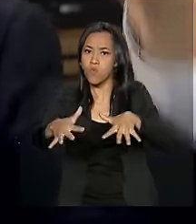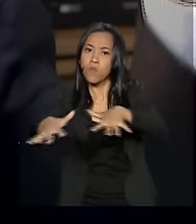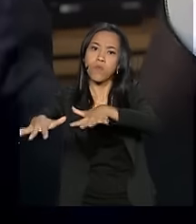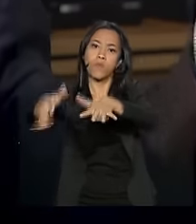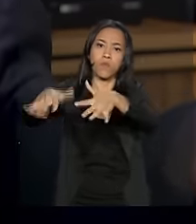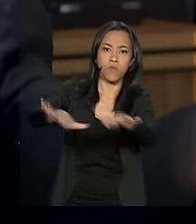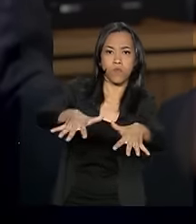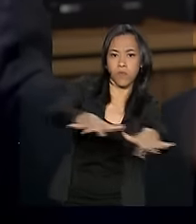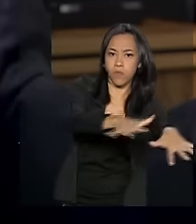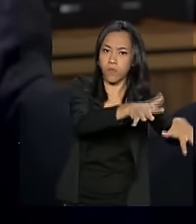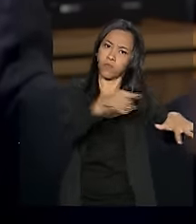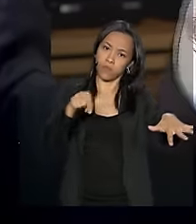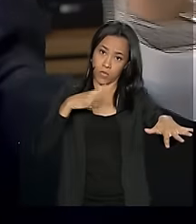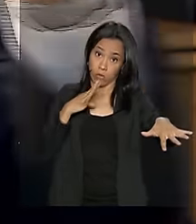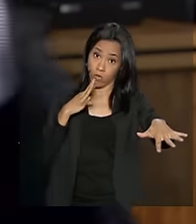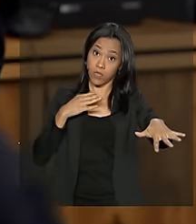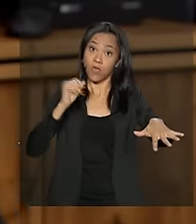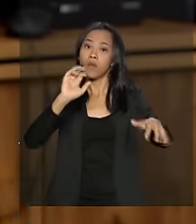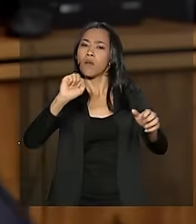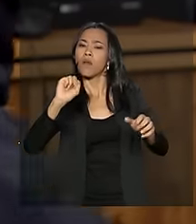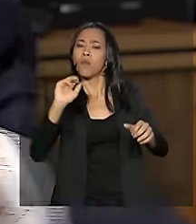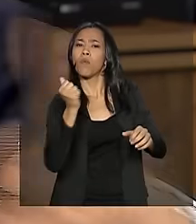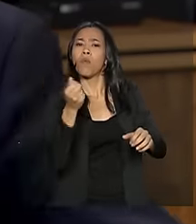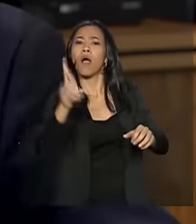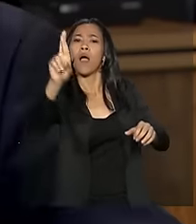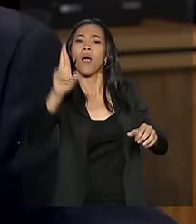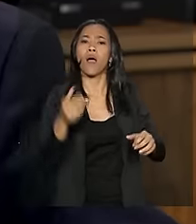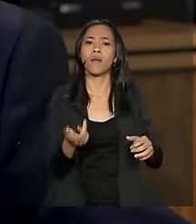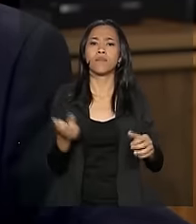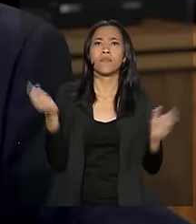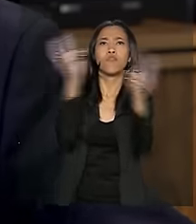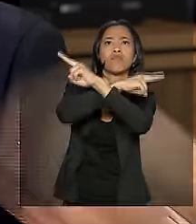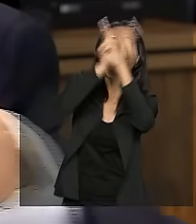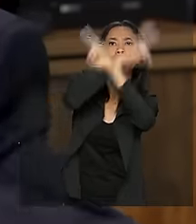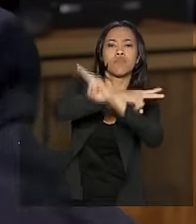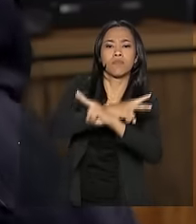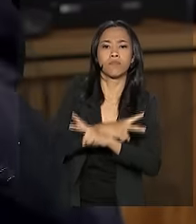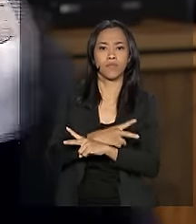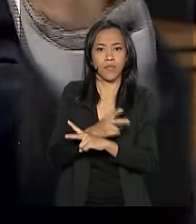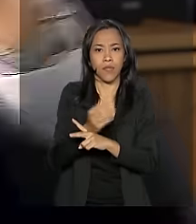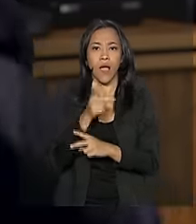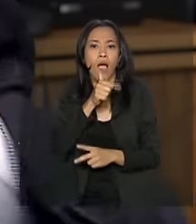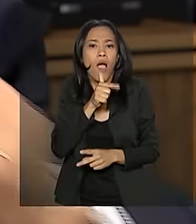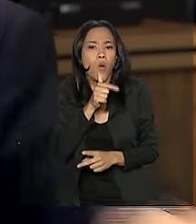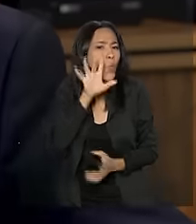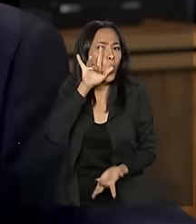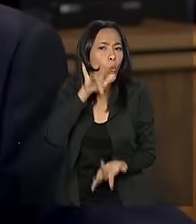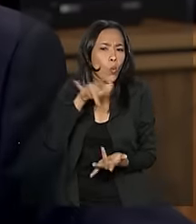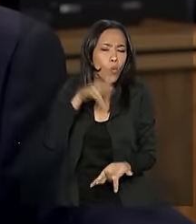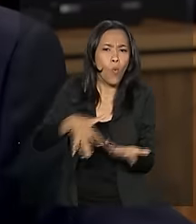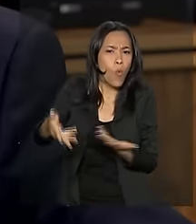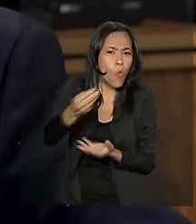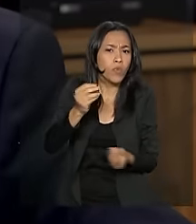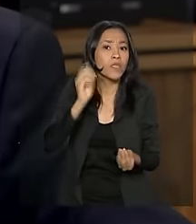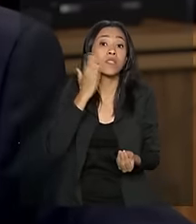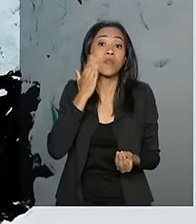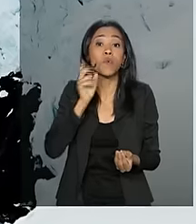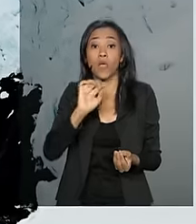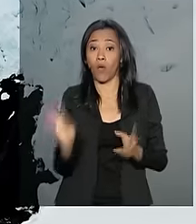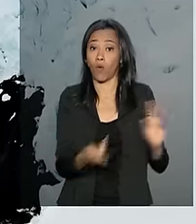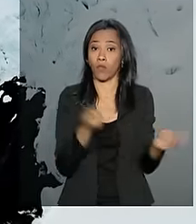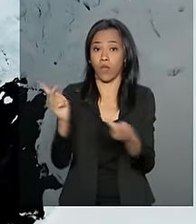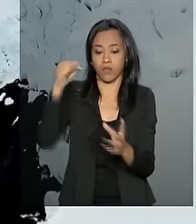há entre o ar, a água e o solo, nós precisamos conhecer o que ocorre em cada região do